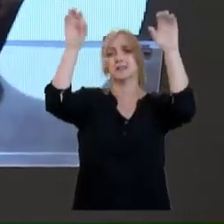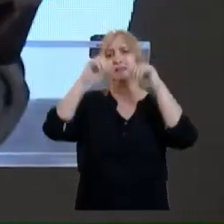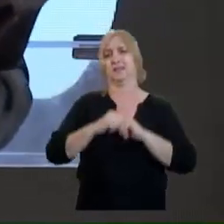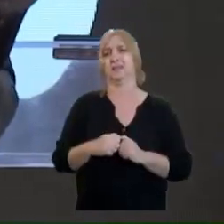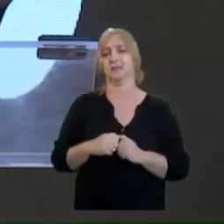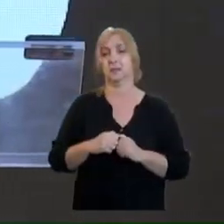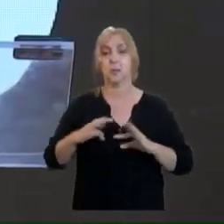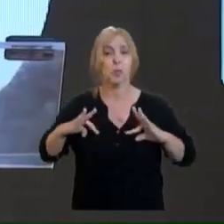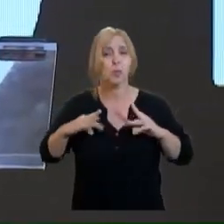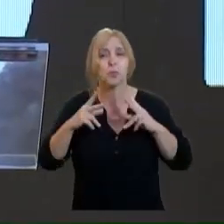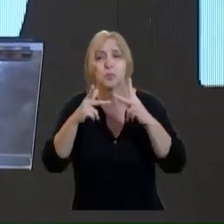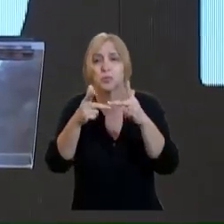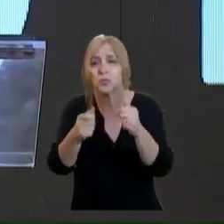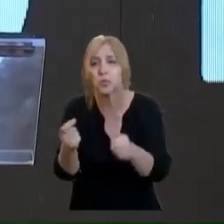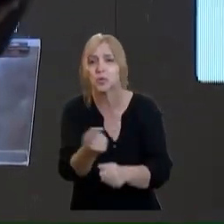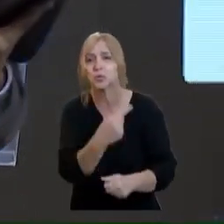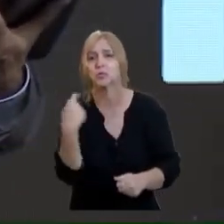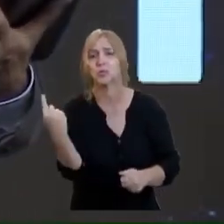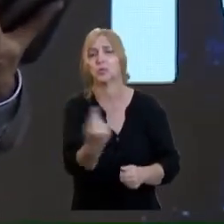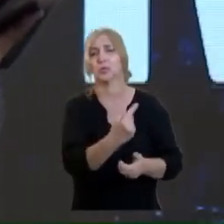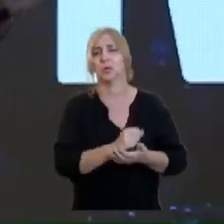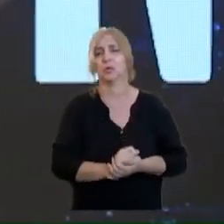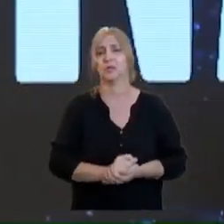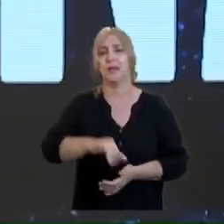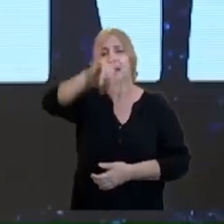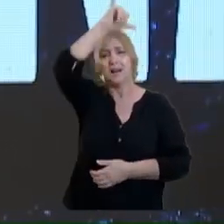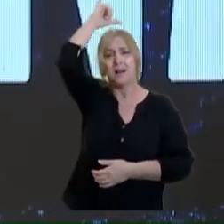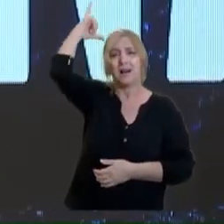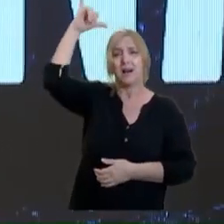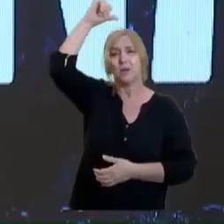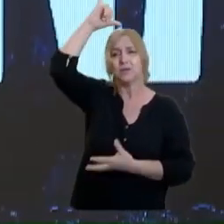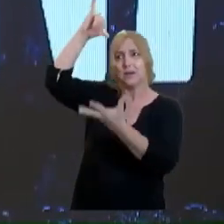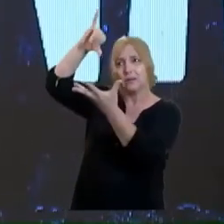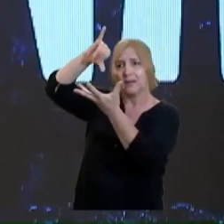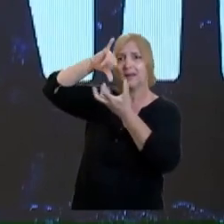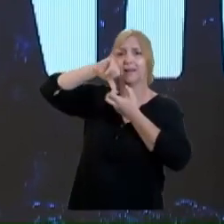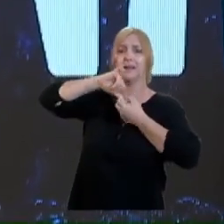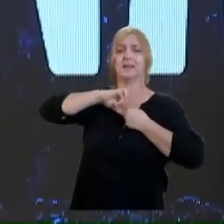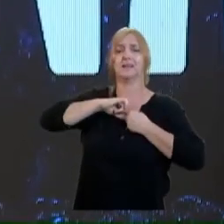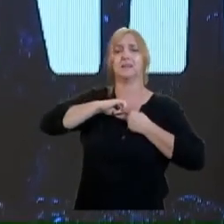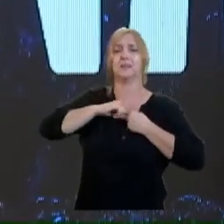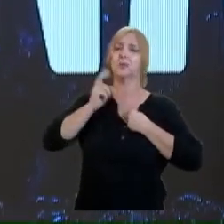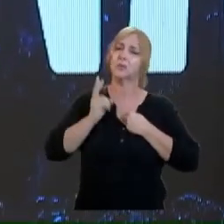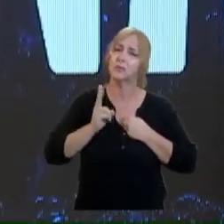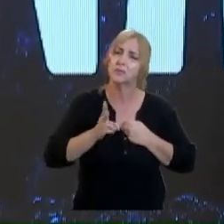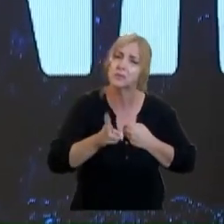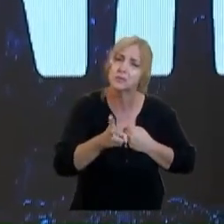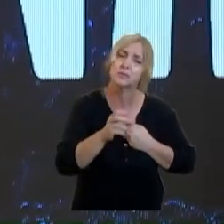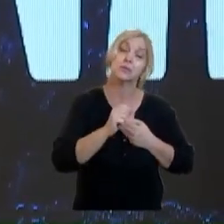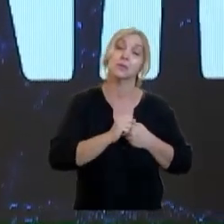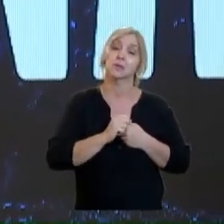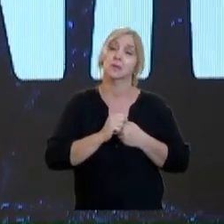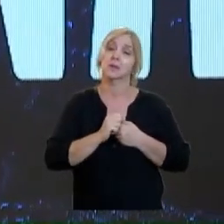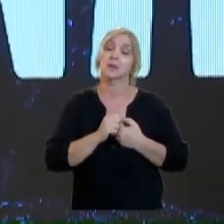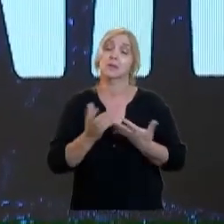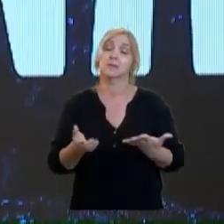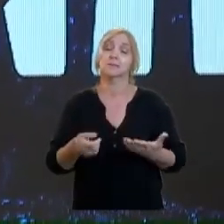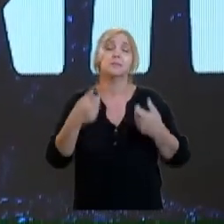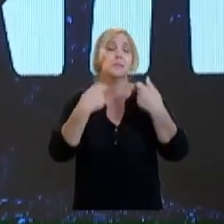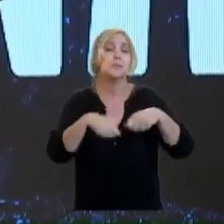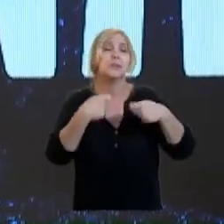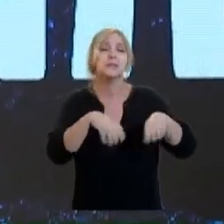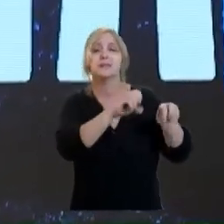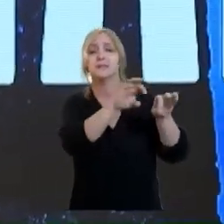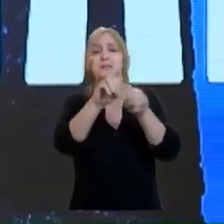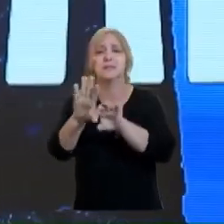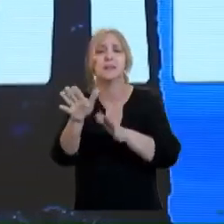falando com todos nós, quanto a vós outros, a unção que dele recebeste permanece em vós, e não tendes necessidade que